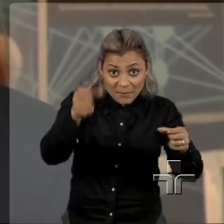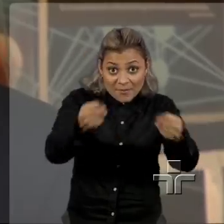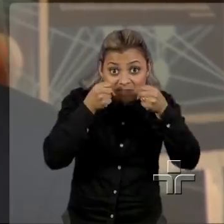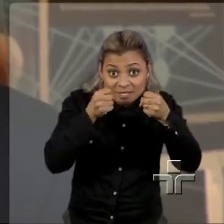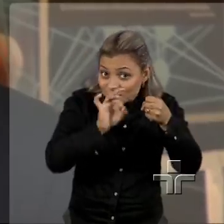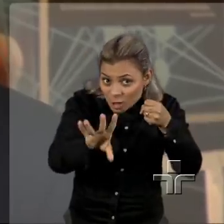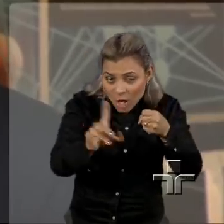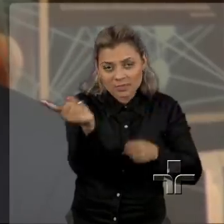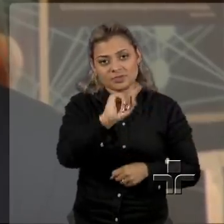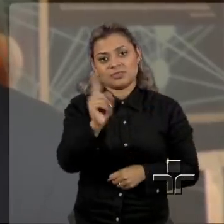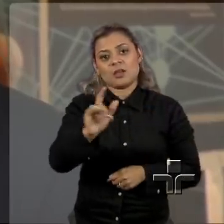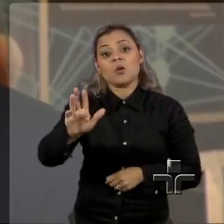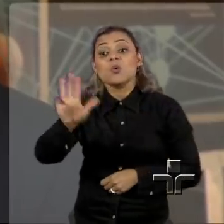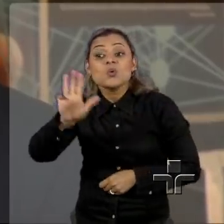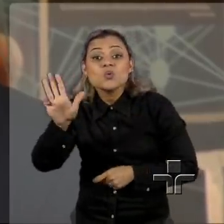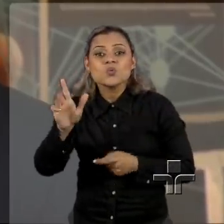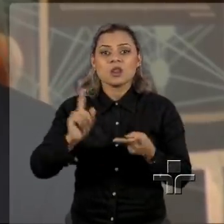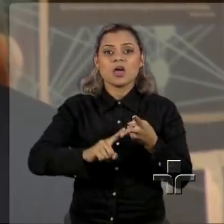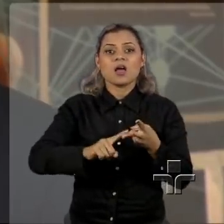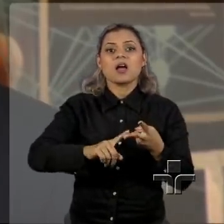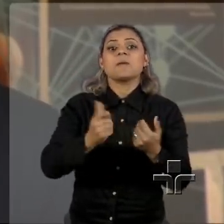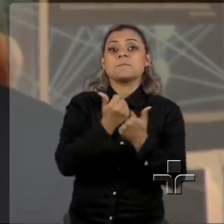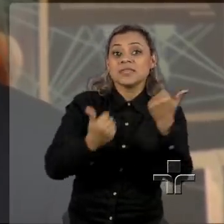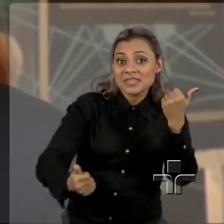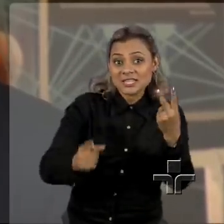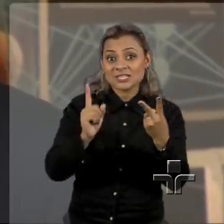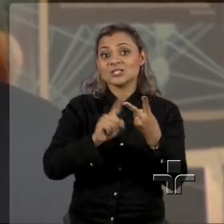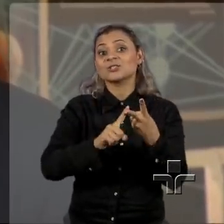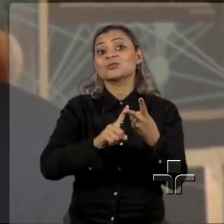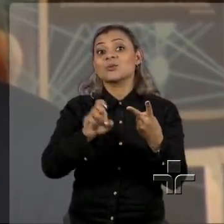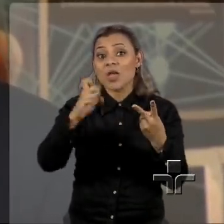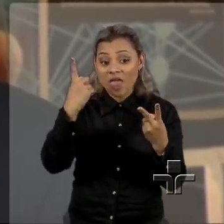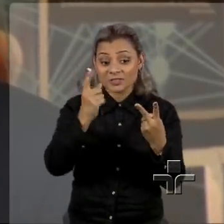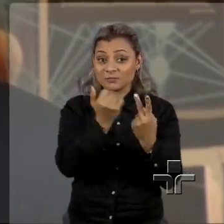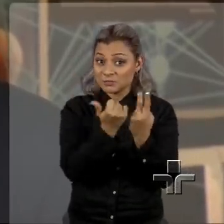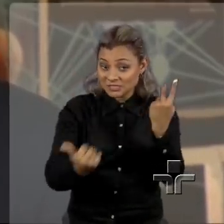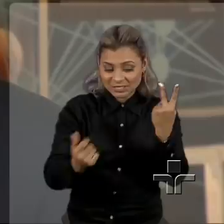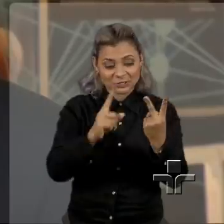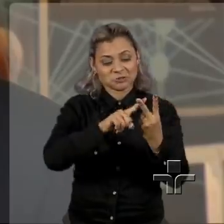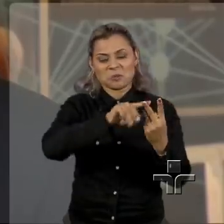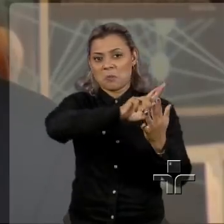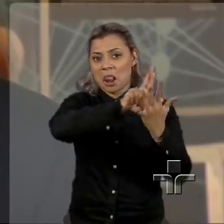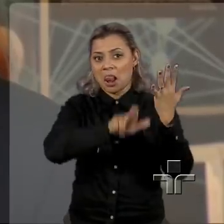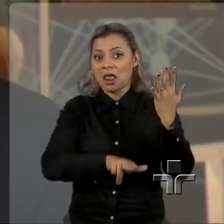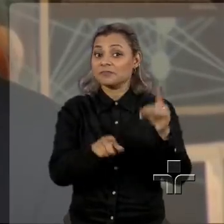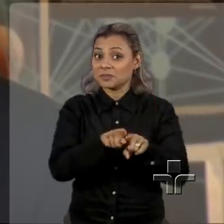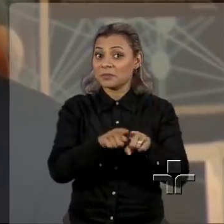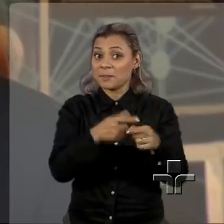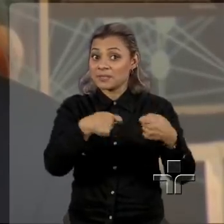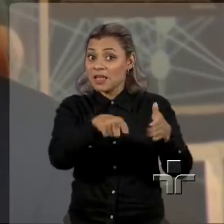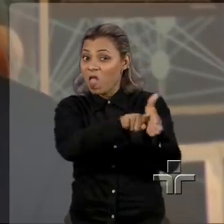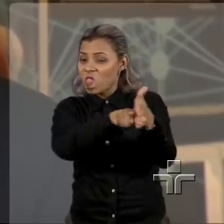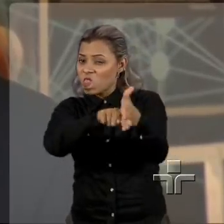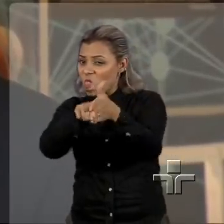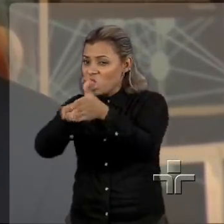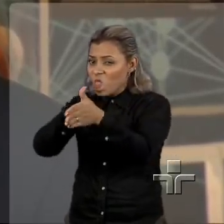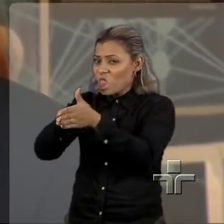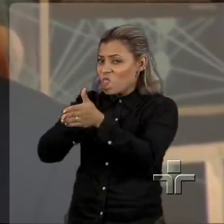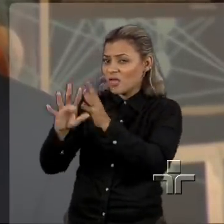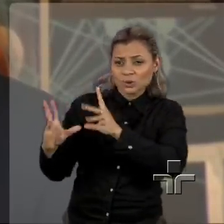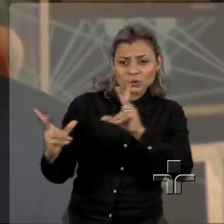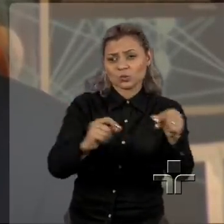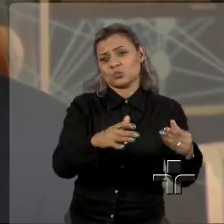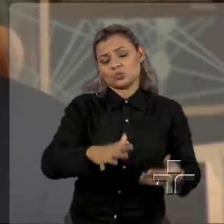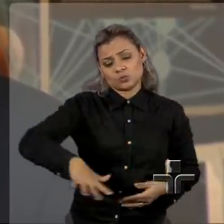um importante empreiteiro, milionário, multimilionário também ficou preso. Então, assim, essa análise ela tem que ser feita desapaixonada para entender